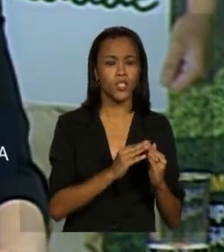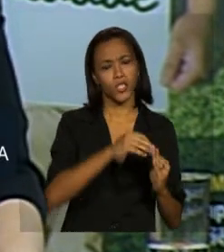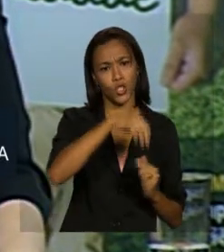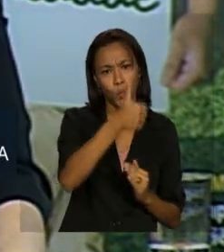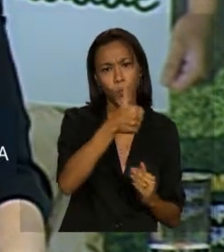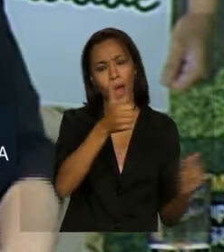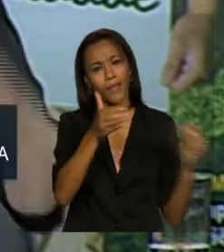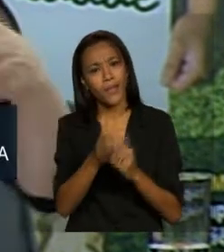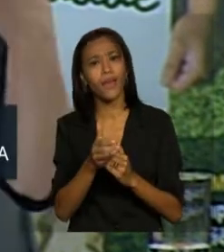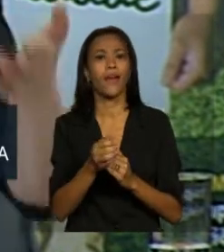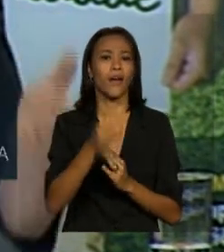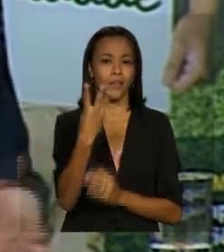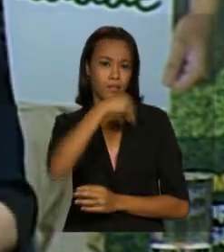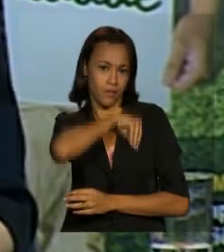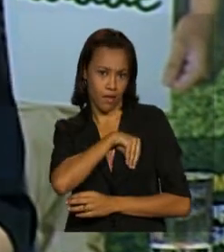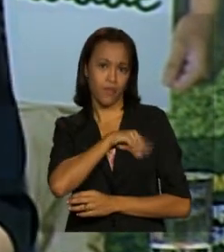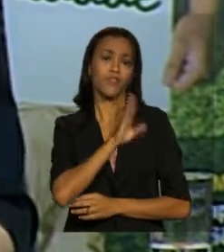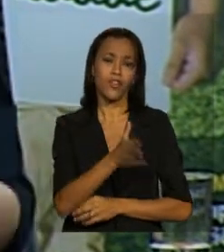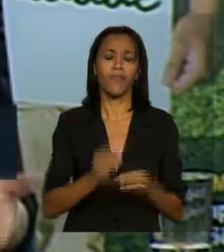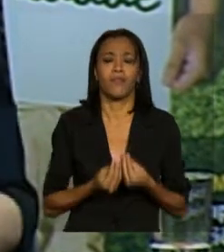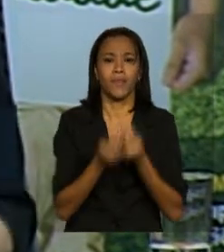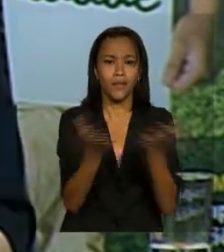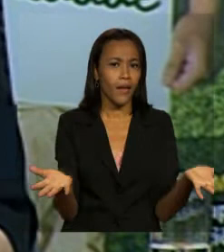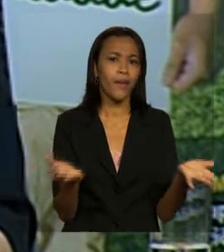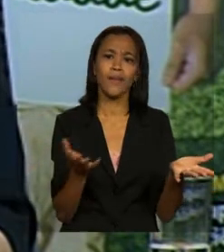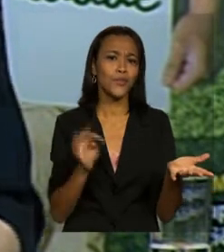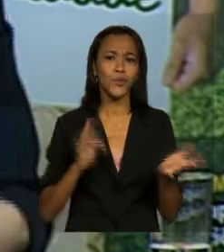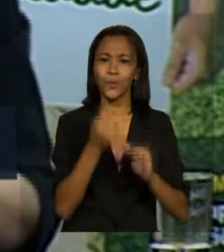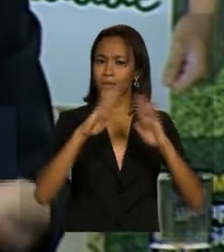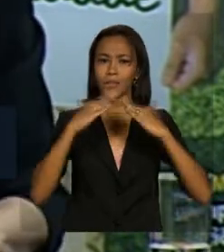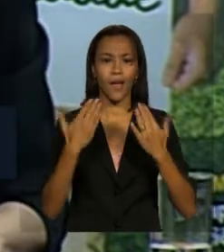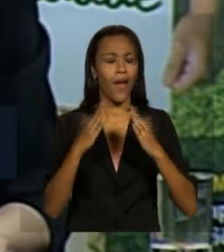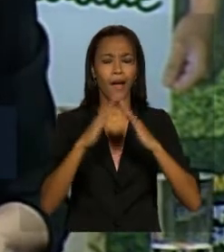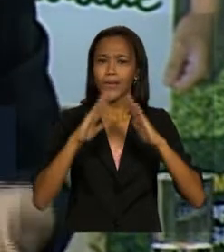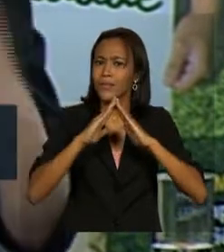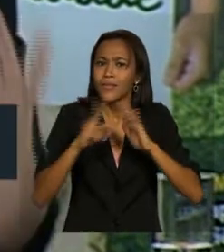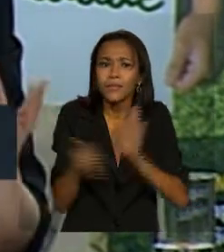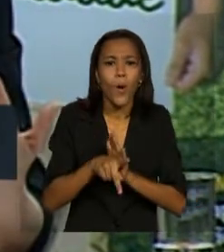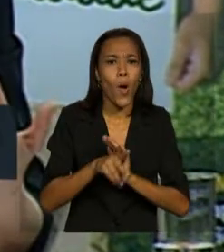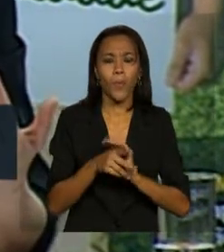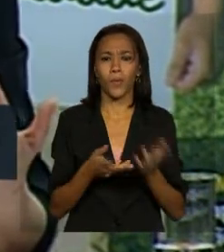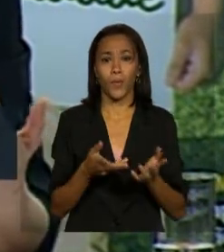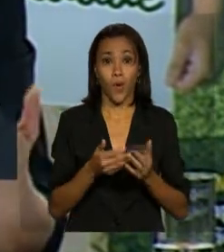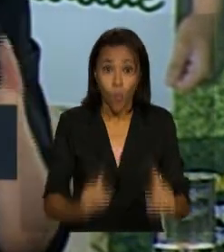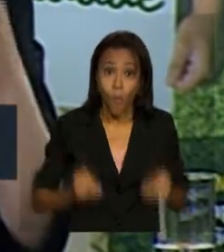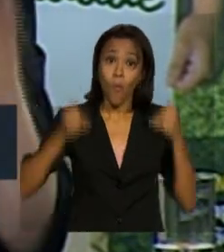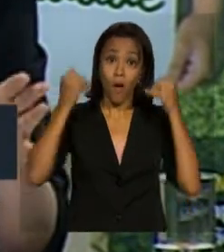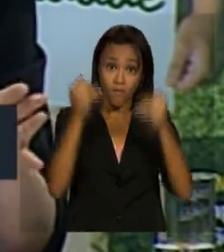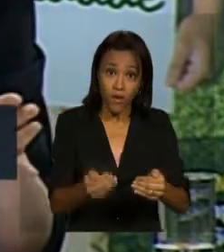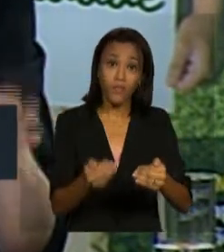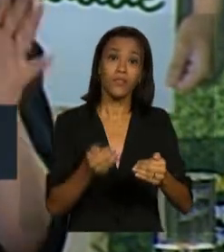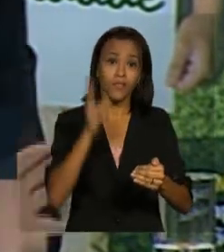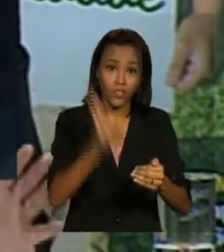1 a 3 salário mínimo, será feita como uma entrega totalmente adaptada. Então, o avanço disto